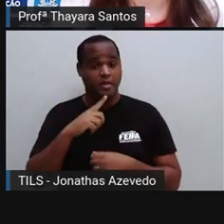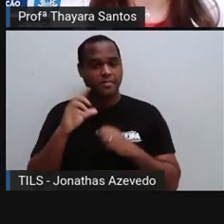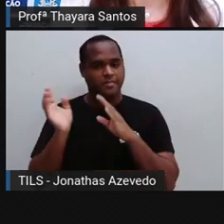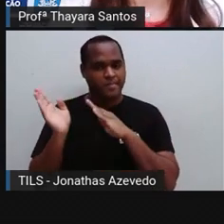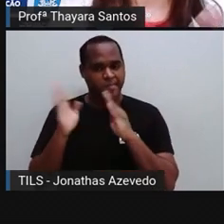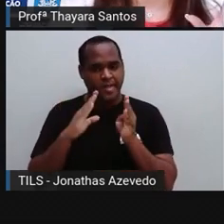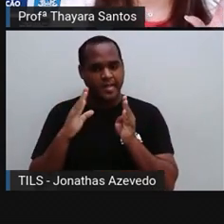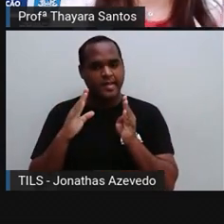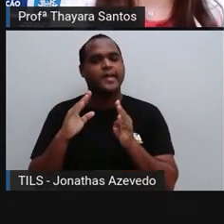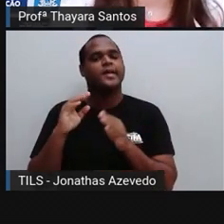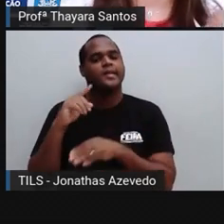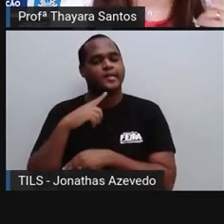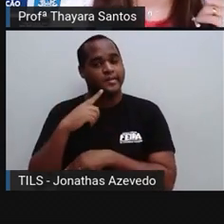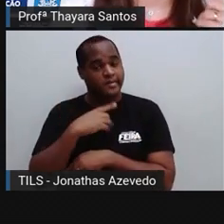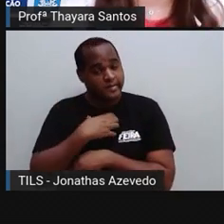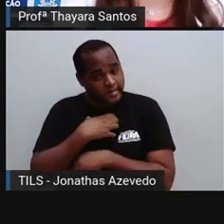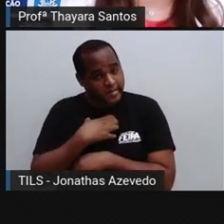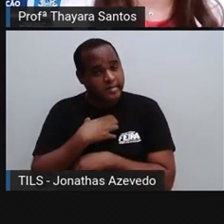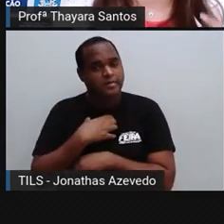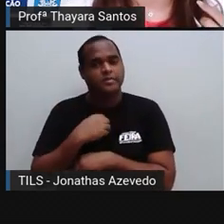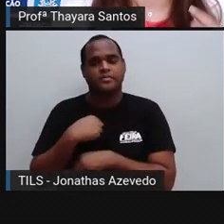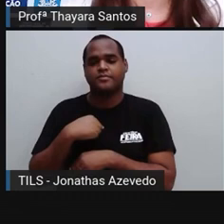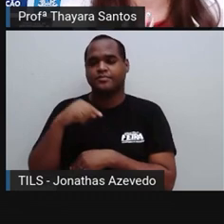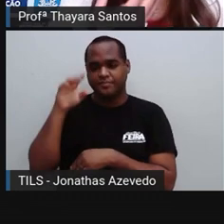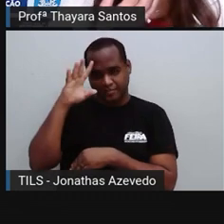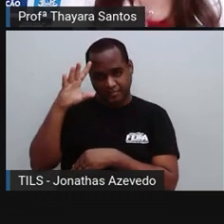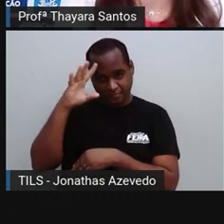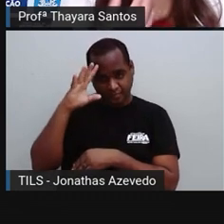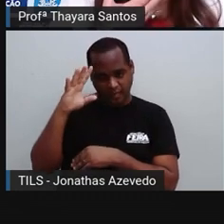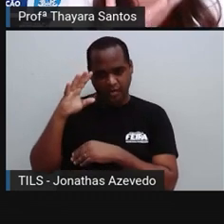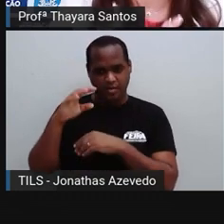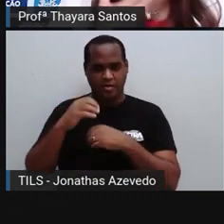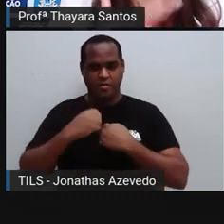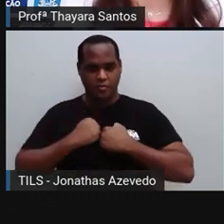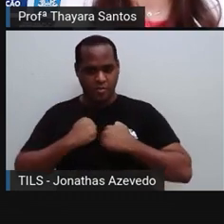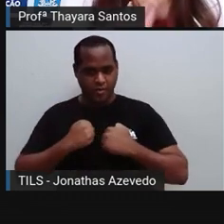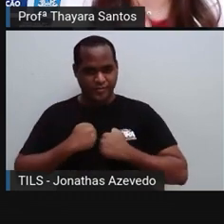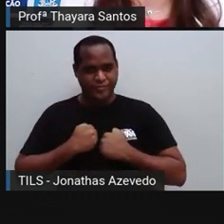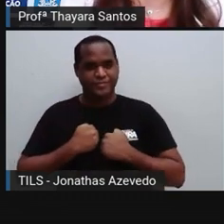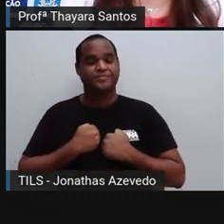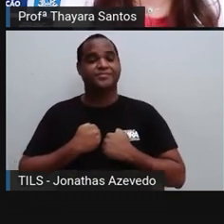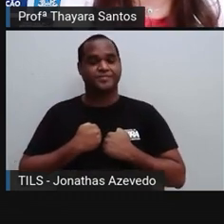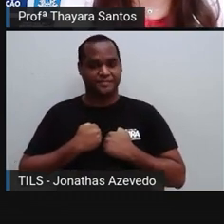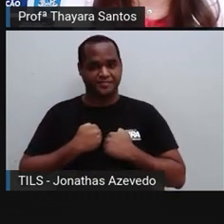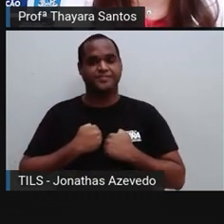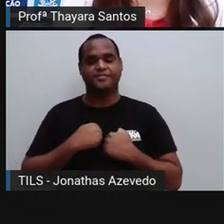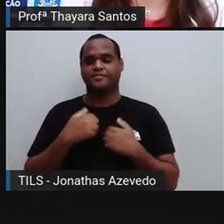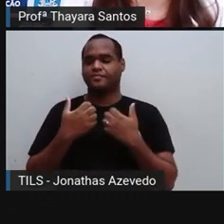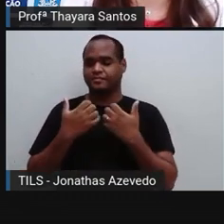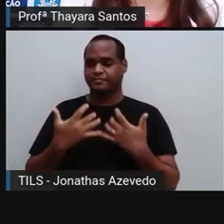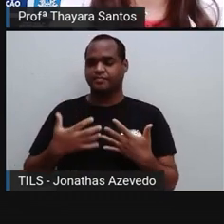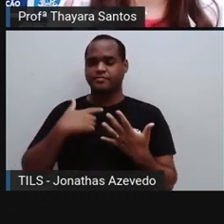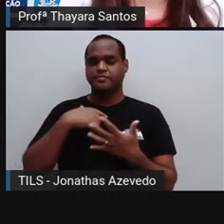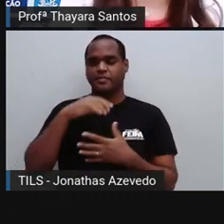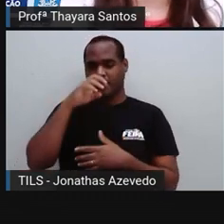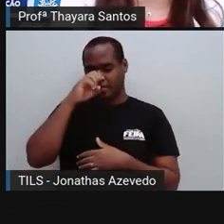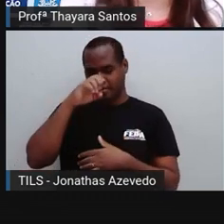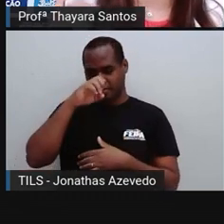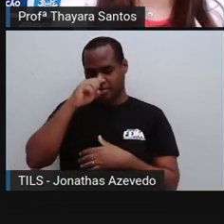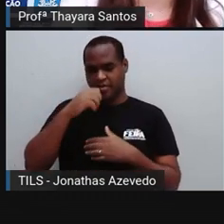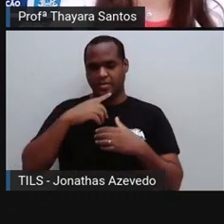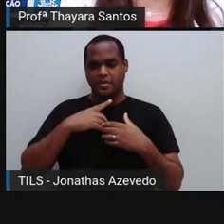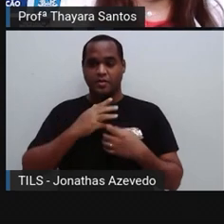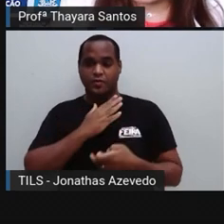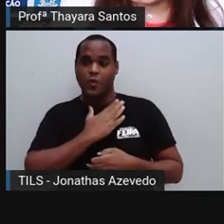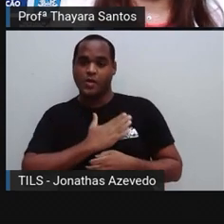súbito. E ela tem efeito no cérebro, no pulmão, porque ela vai ser inalada, né? Então vai afetar o sistema respiratório, no